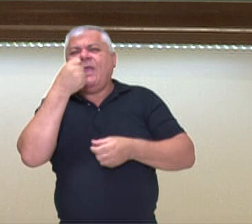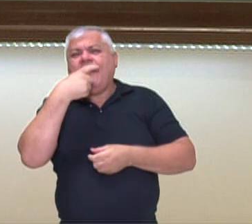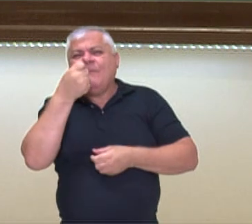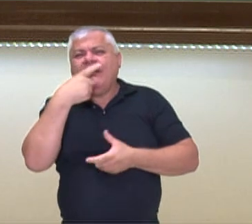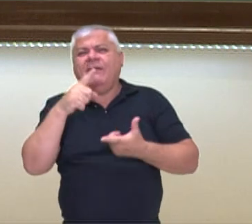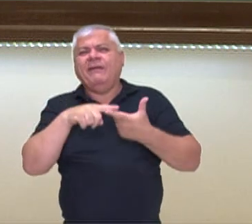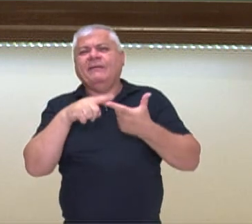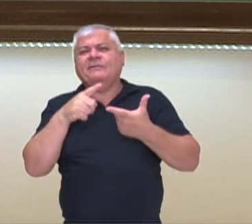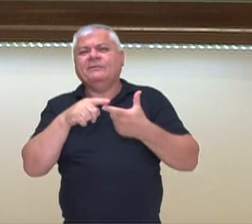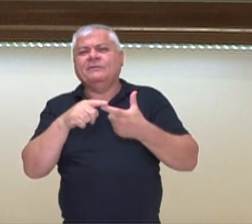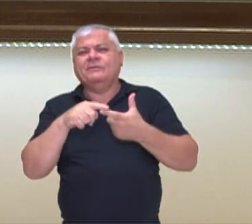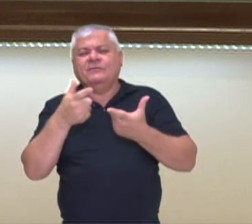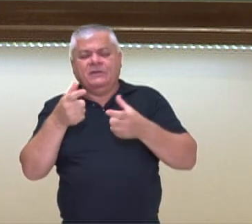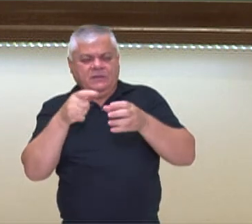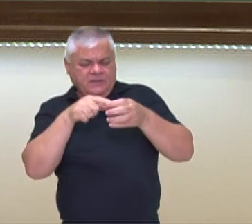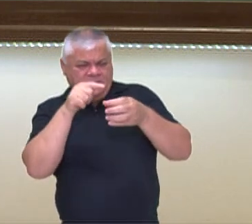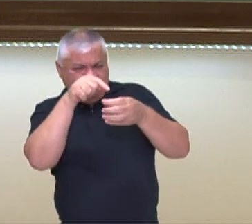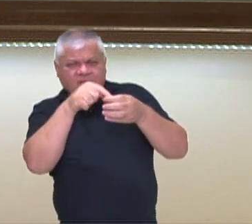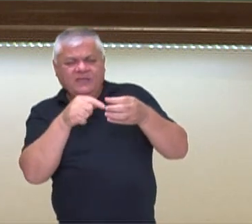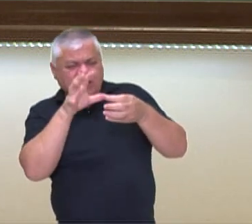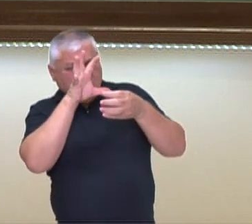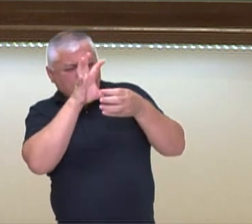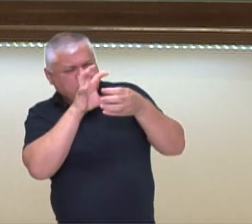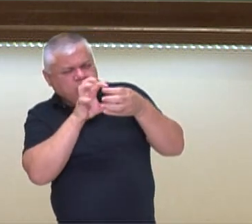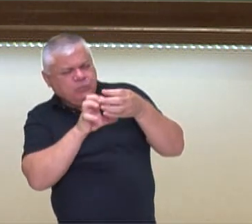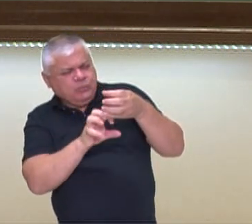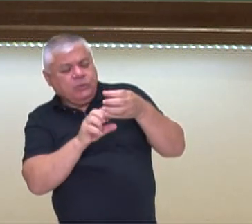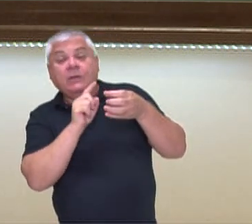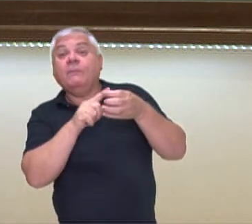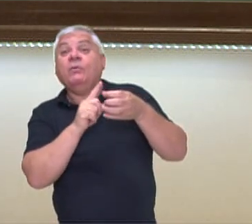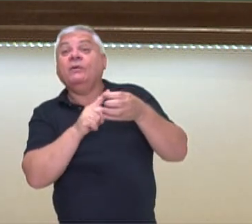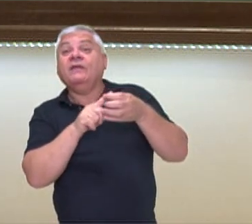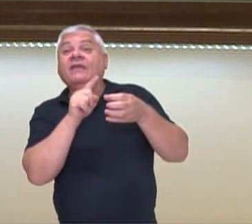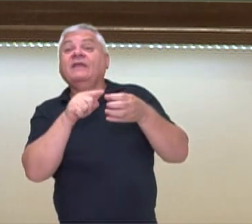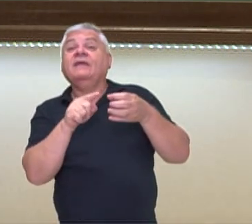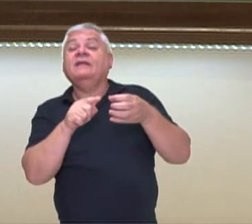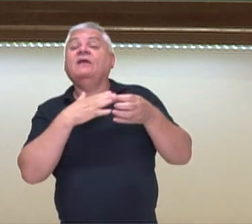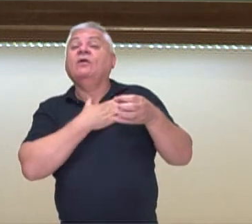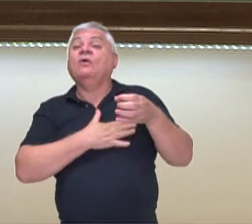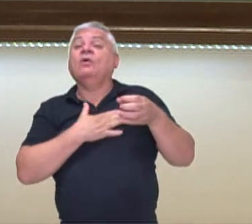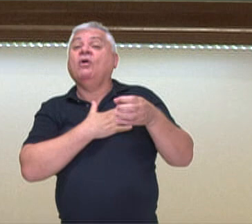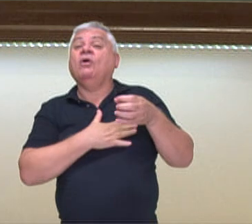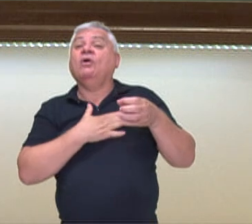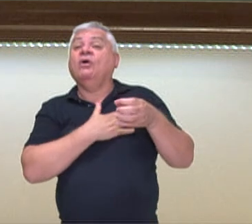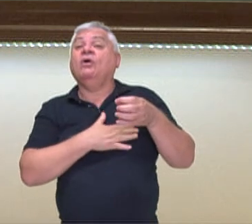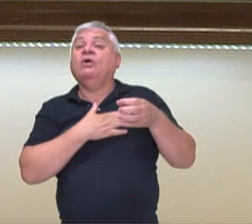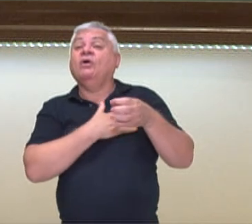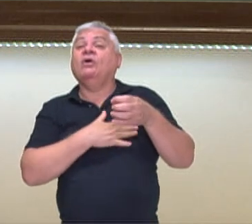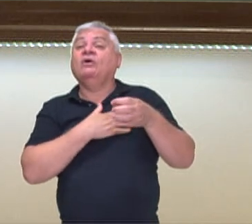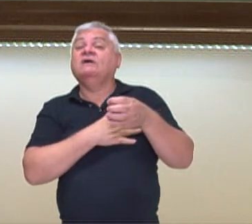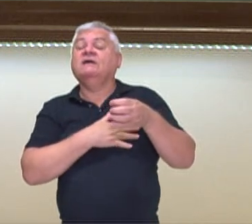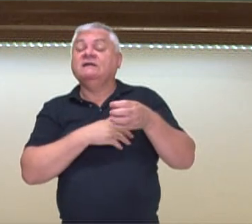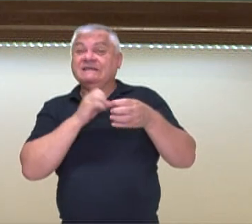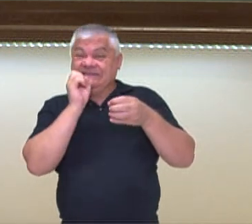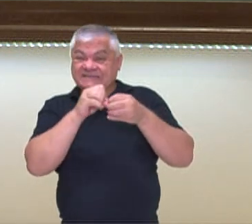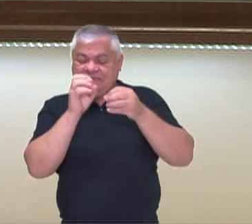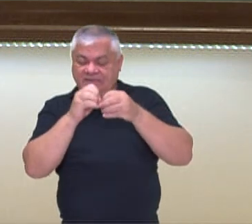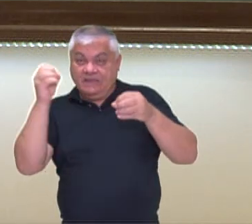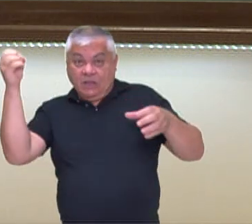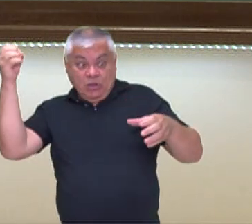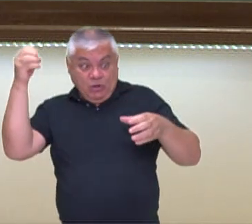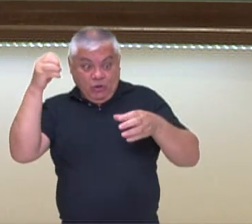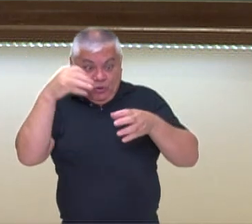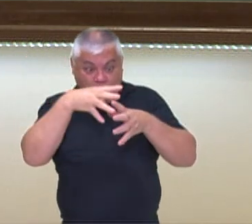o conteúdo de dentro do frasco reage na presença da luz, tá certo? Então é aonde a